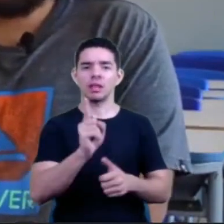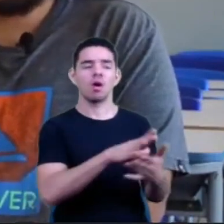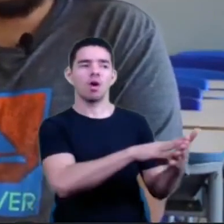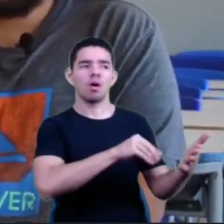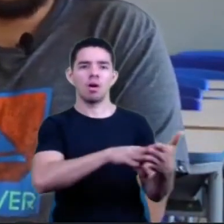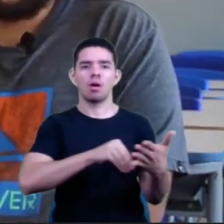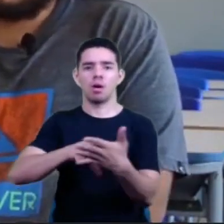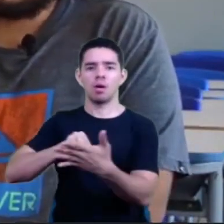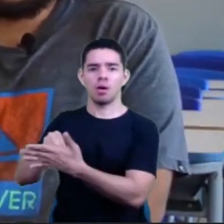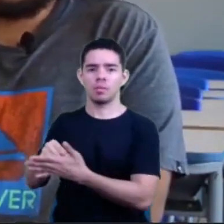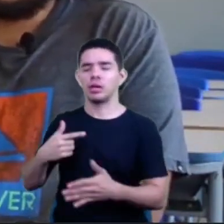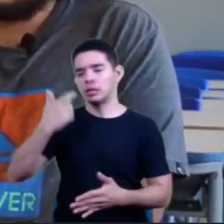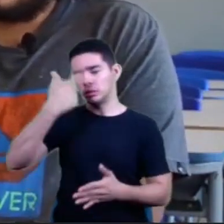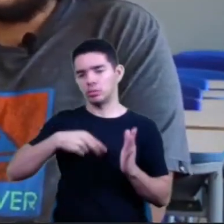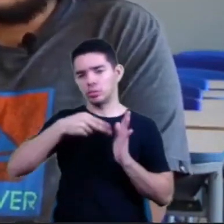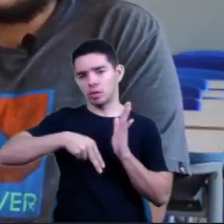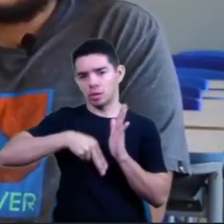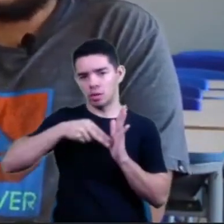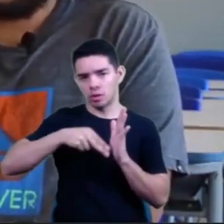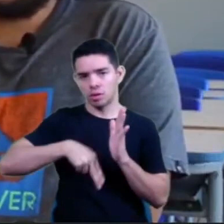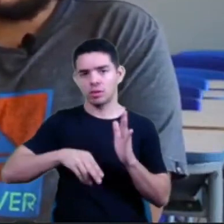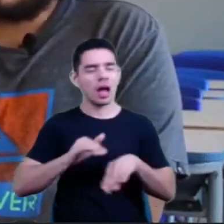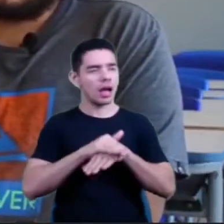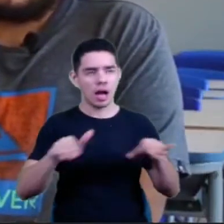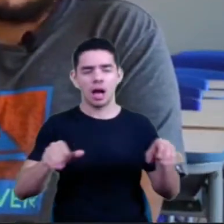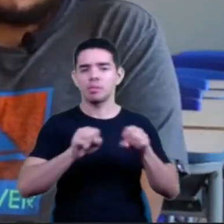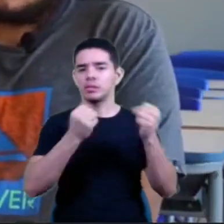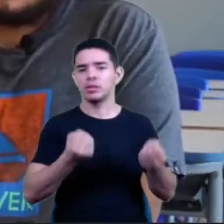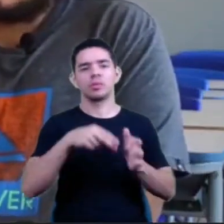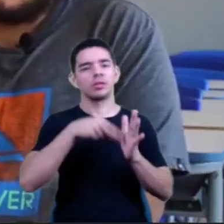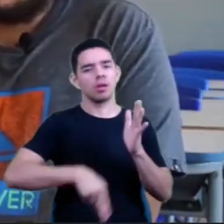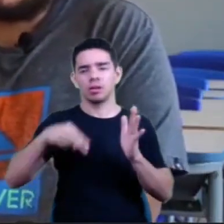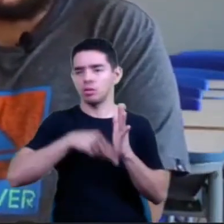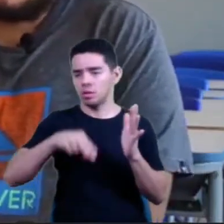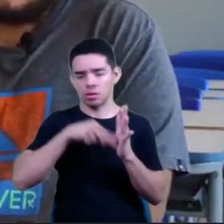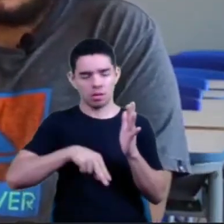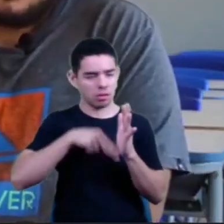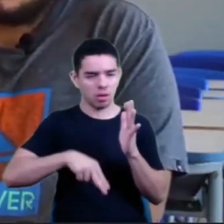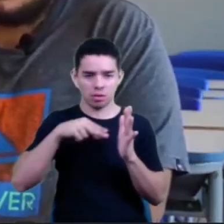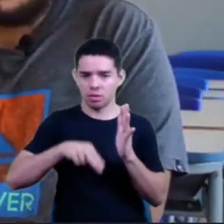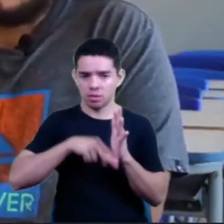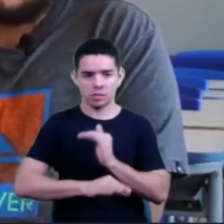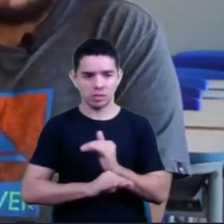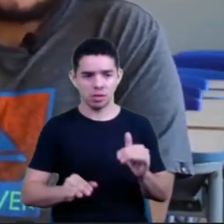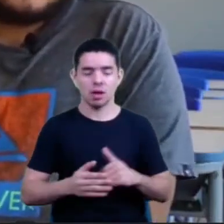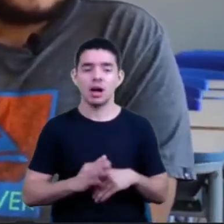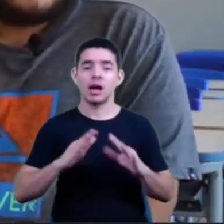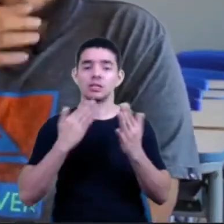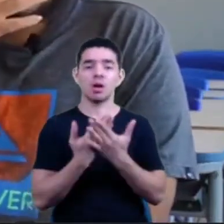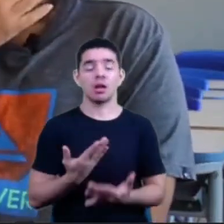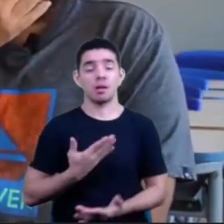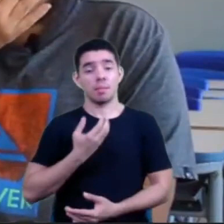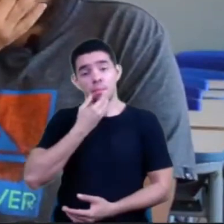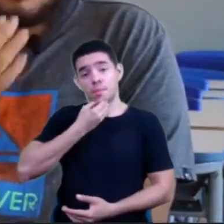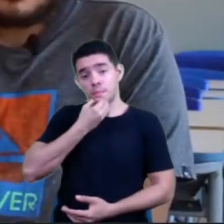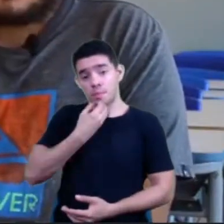coisas e pensar o quê? Você é uma nota. Onde acabe o sistema de nota, que você tem que ser nota, tem que ter nota, não tem vestibular, nota e só. Uma escola ideal para